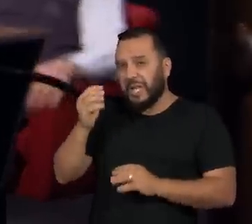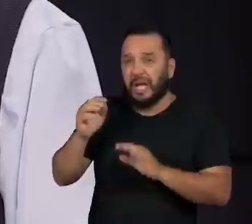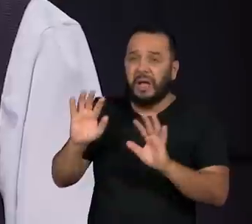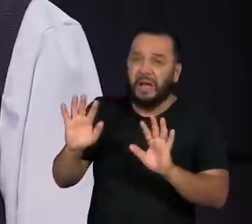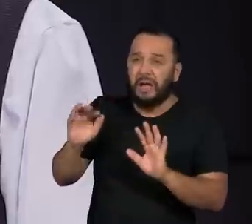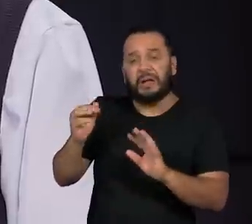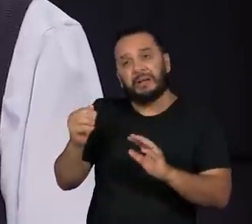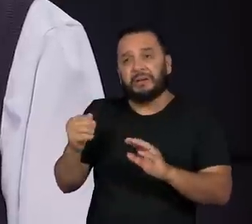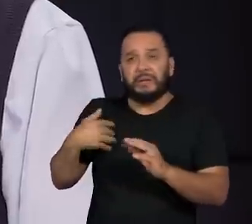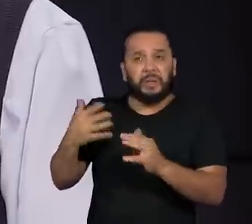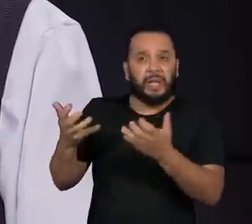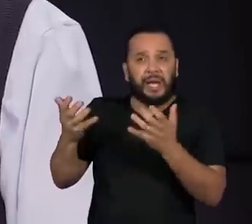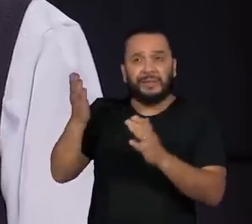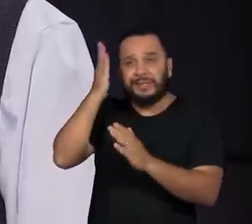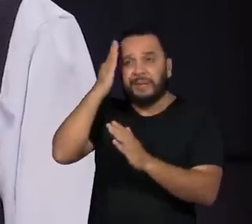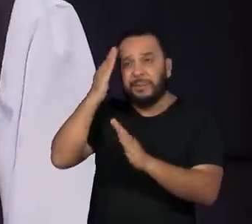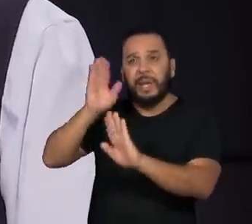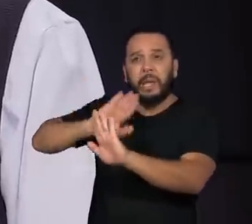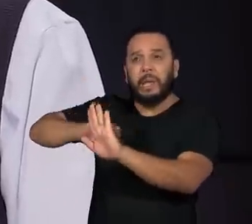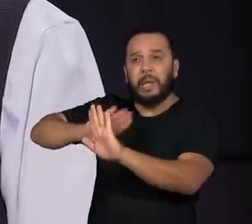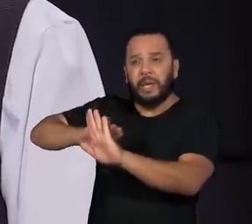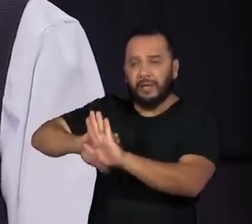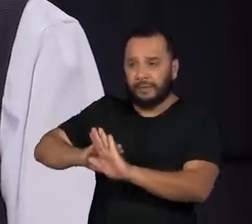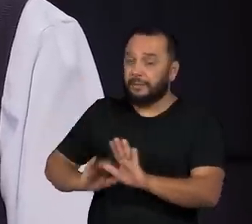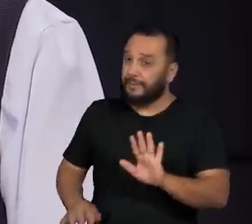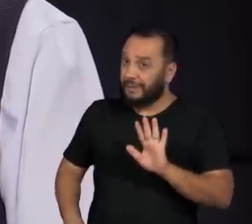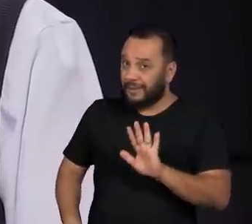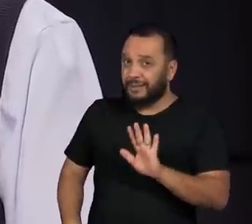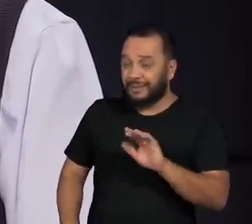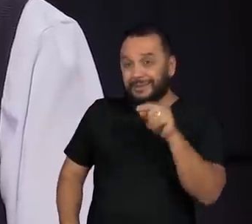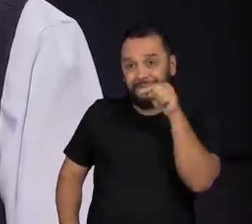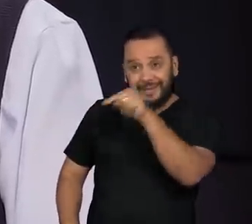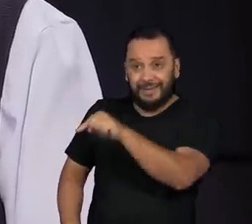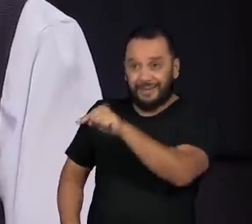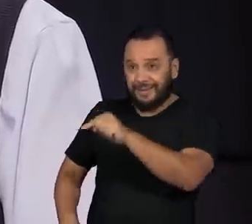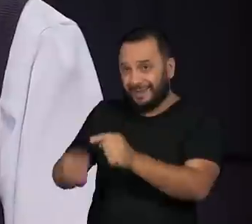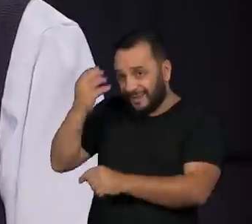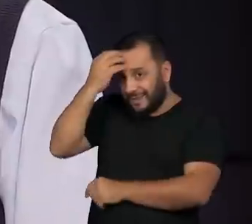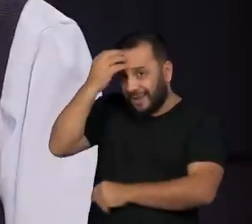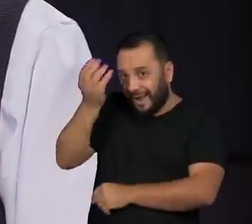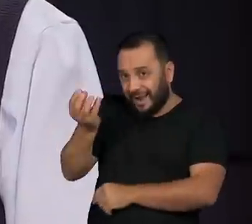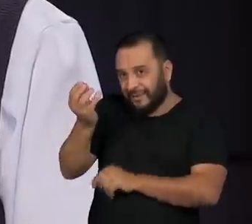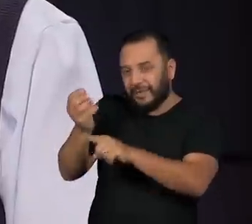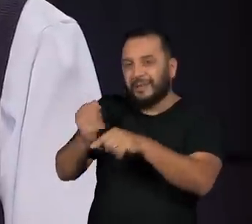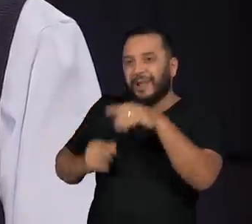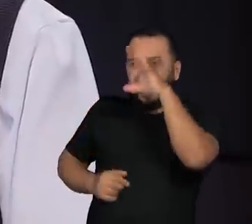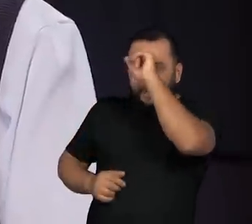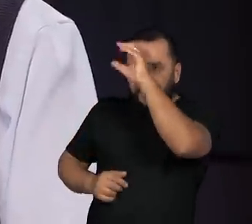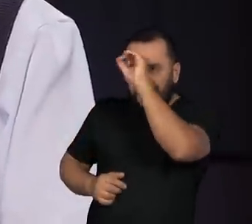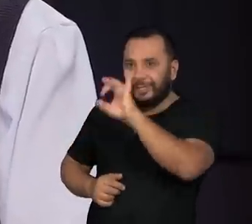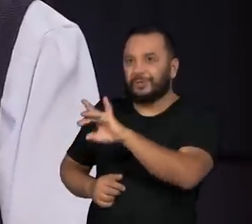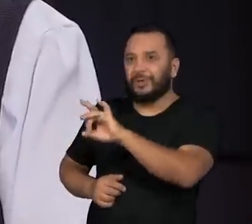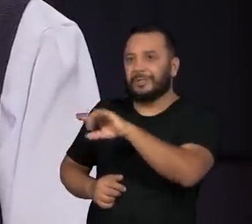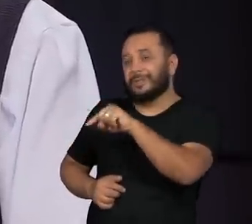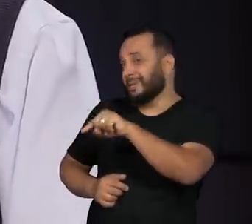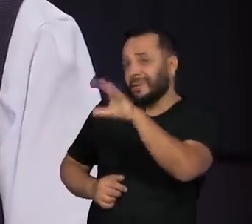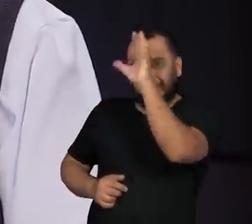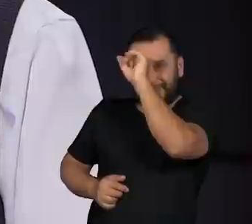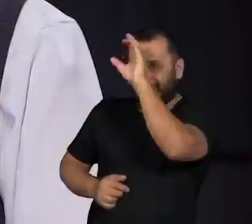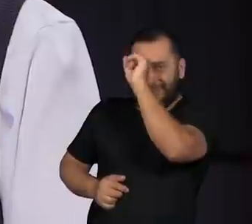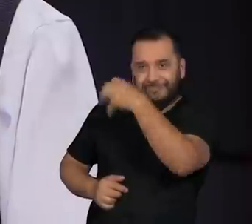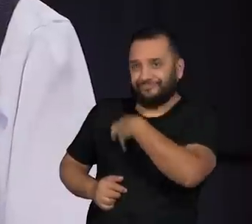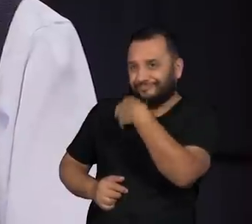saber o que tá por trás quer dizer eu diria o seguinte se ele tem aprendizado você nunca vai saber o que tá por trás porque o que tá por trás do que ele aprendeu